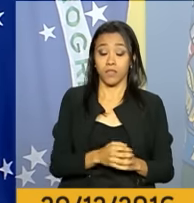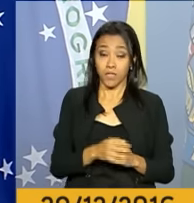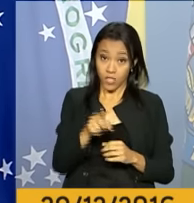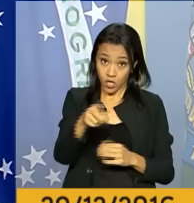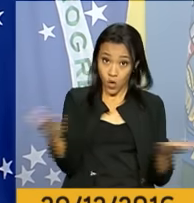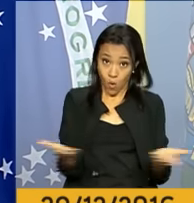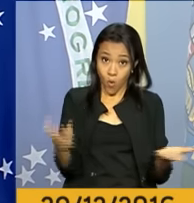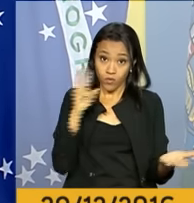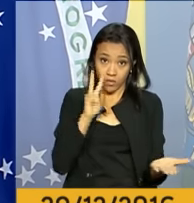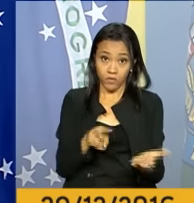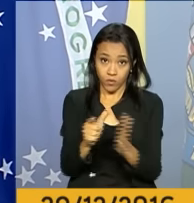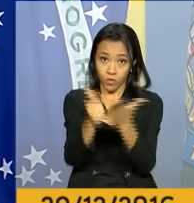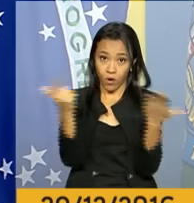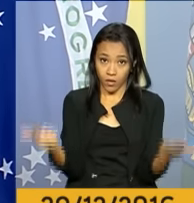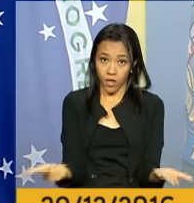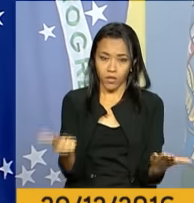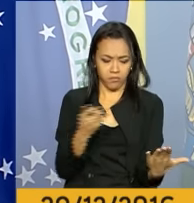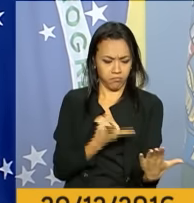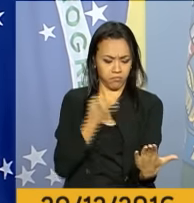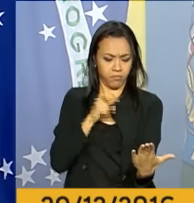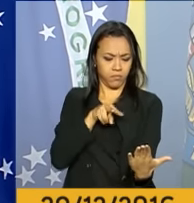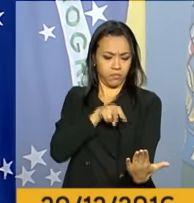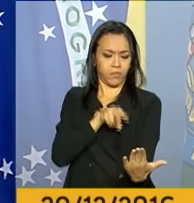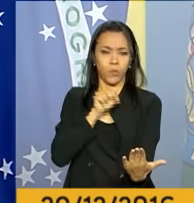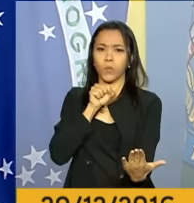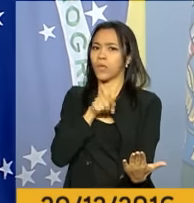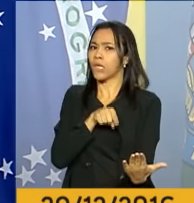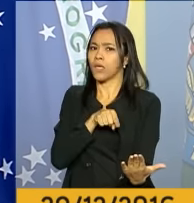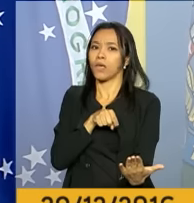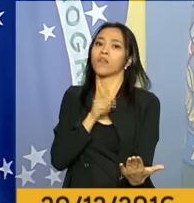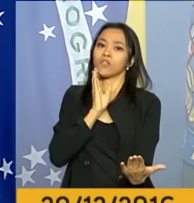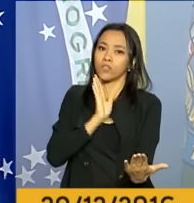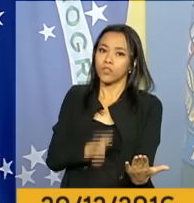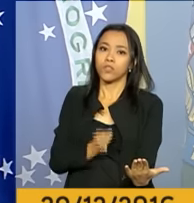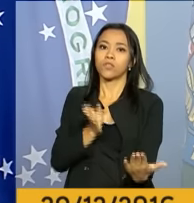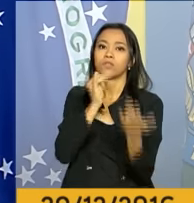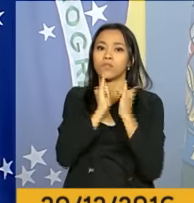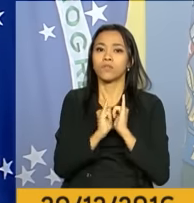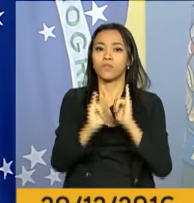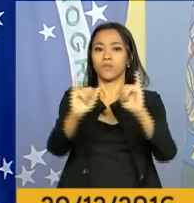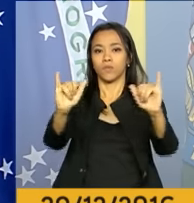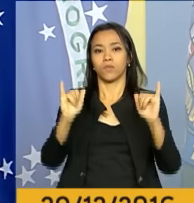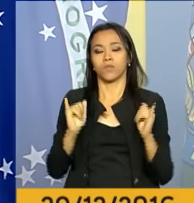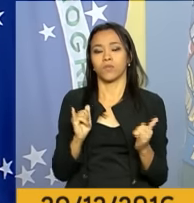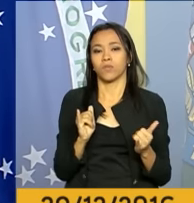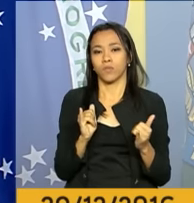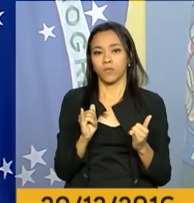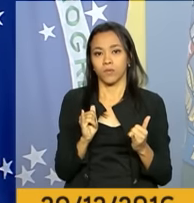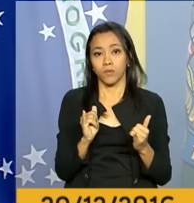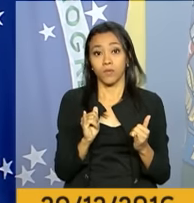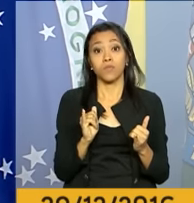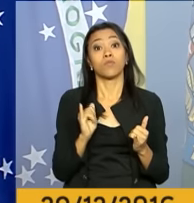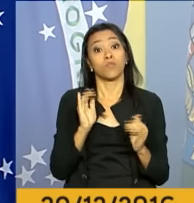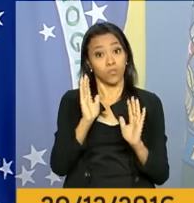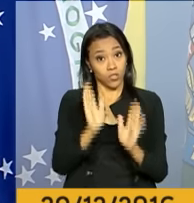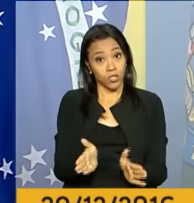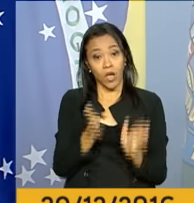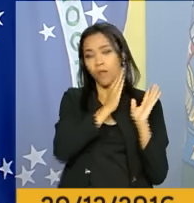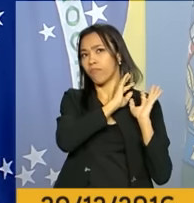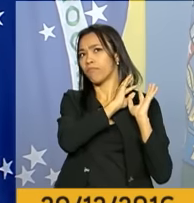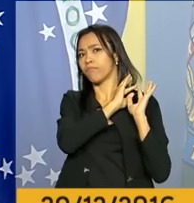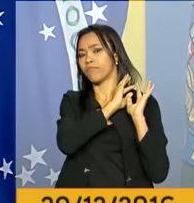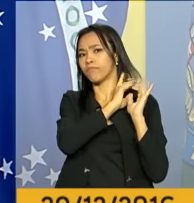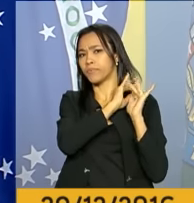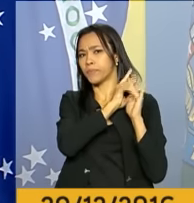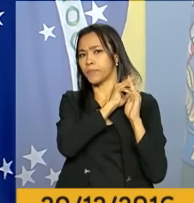jornais de hoje verificaram que nós divulgamos o que foi feito ao longo